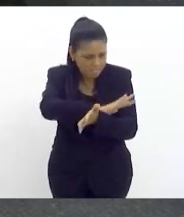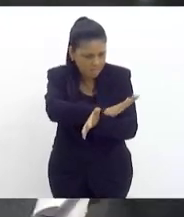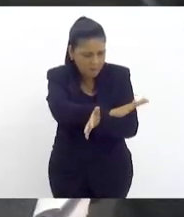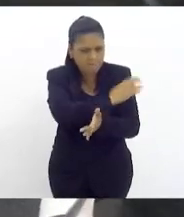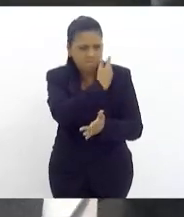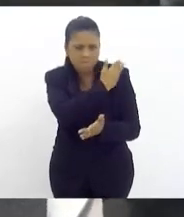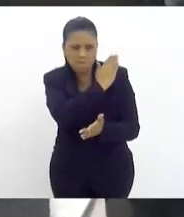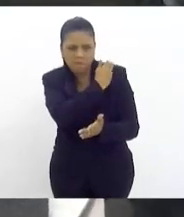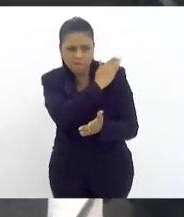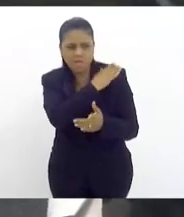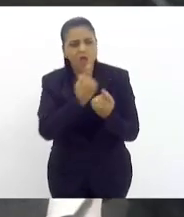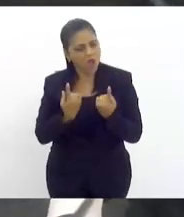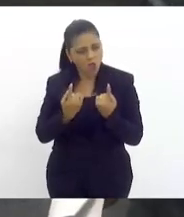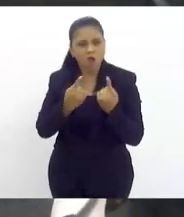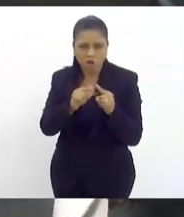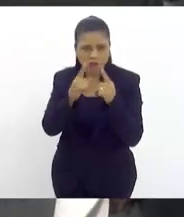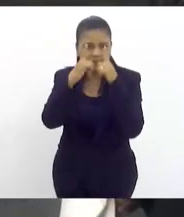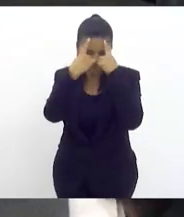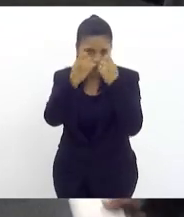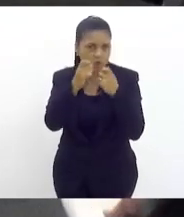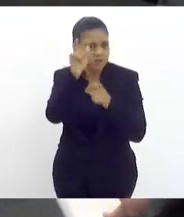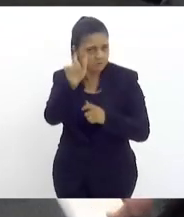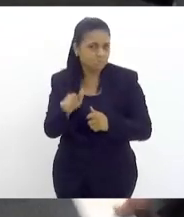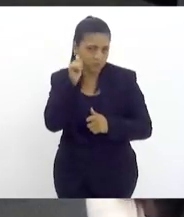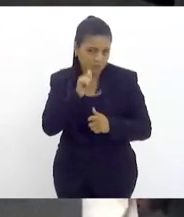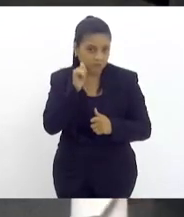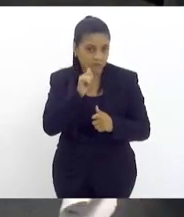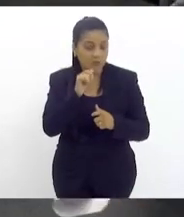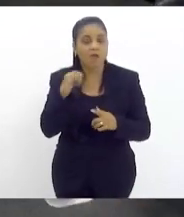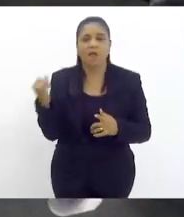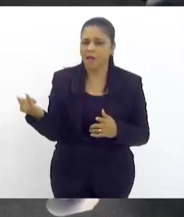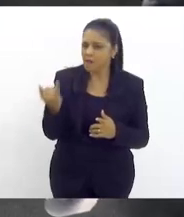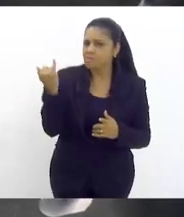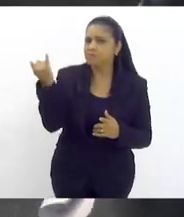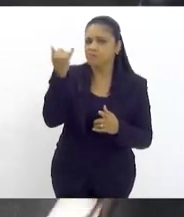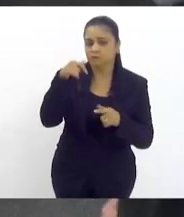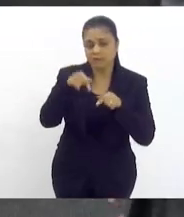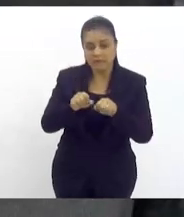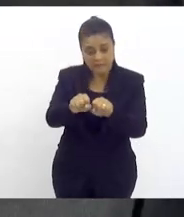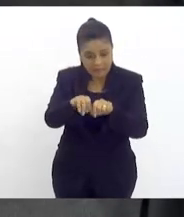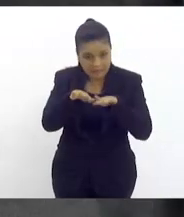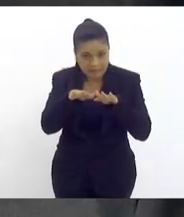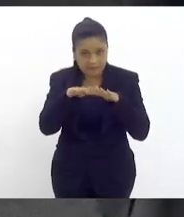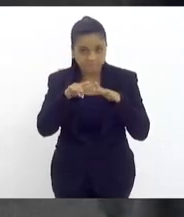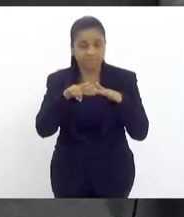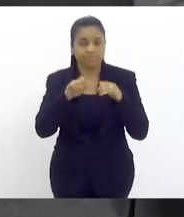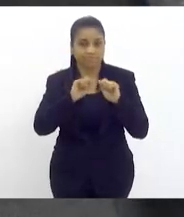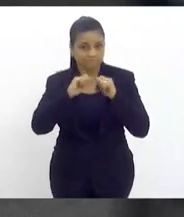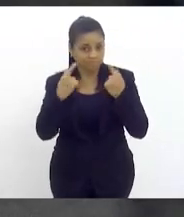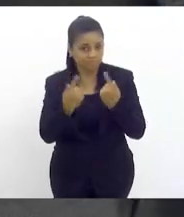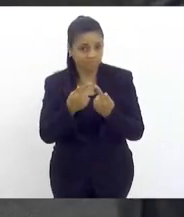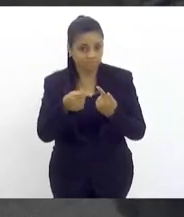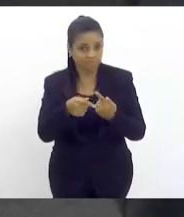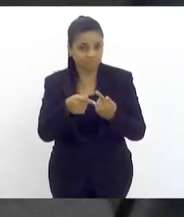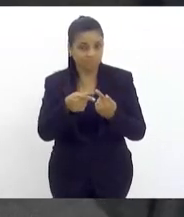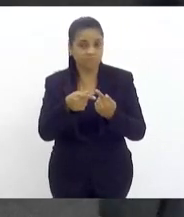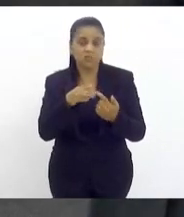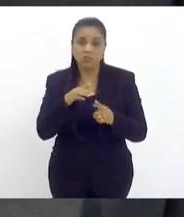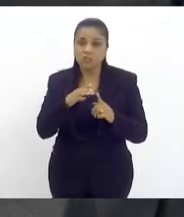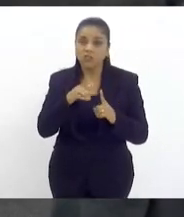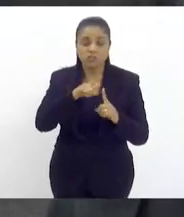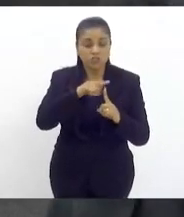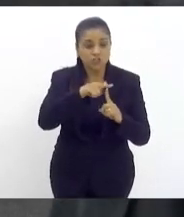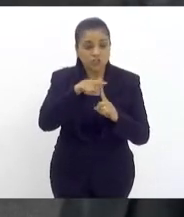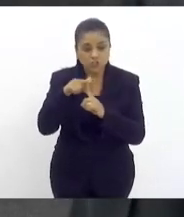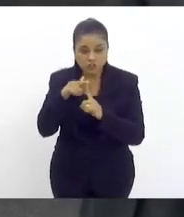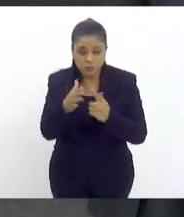violência contra nós, mulheres. E é muito importante que essa Casa de Leis possa fazer esse tipo de